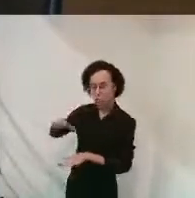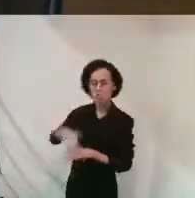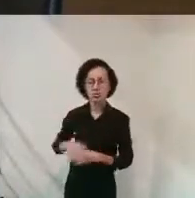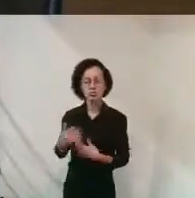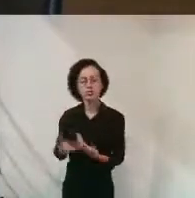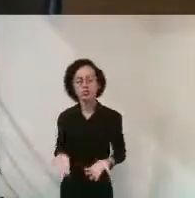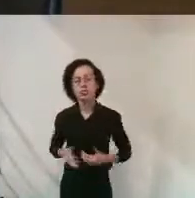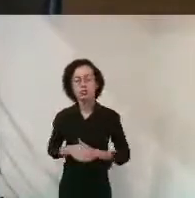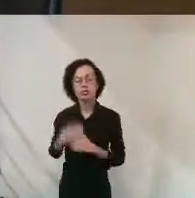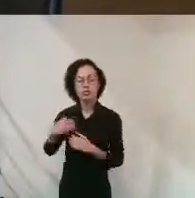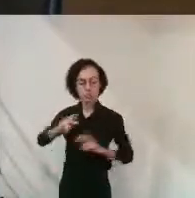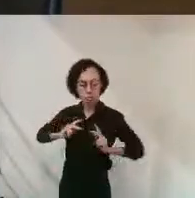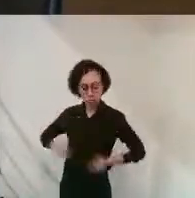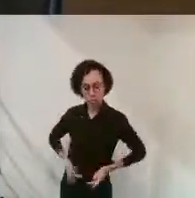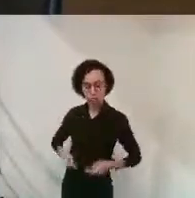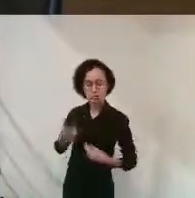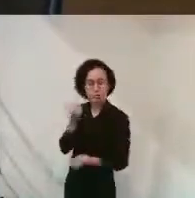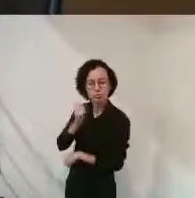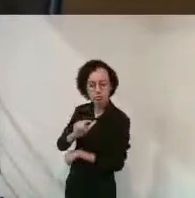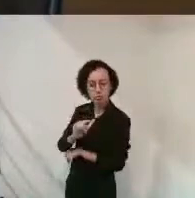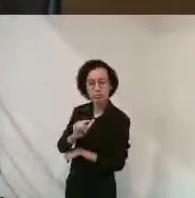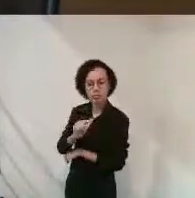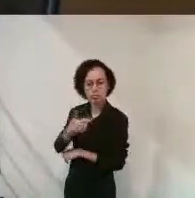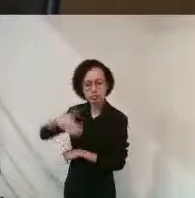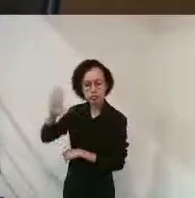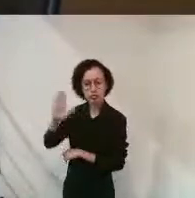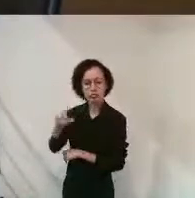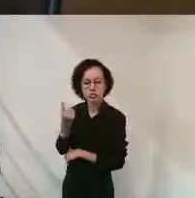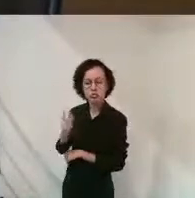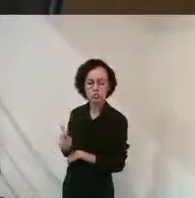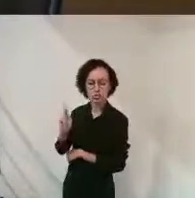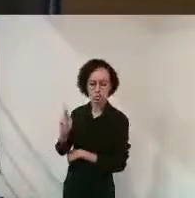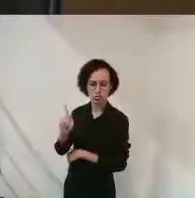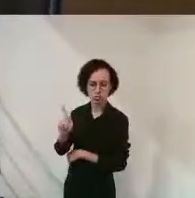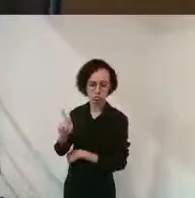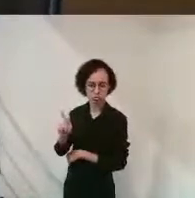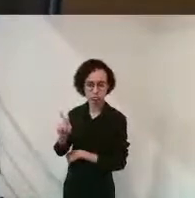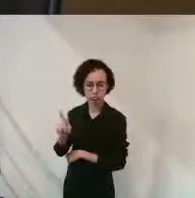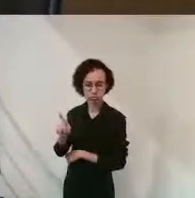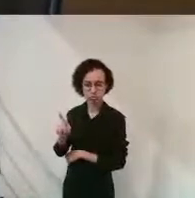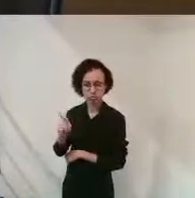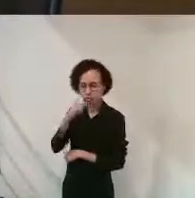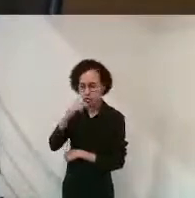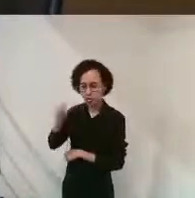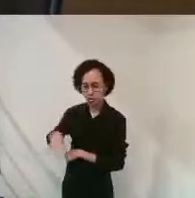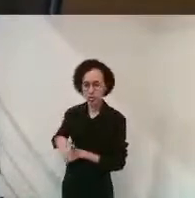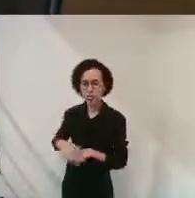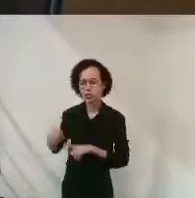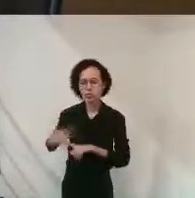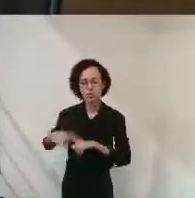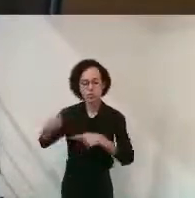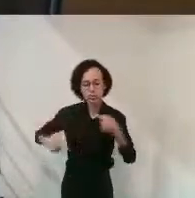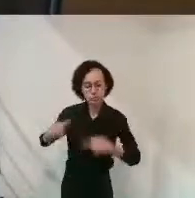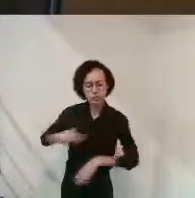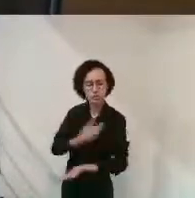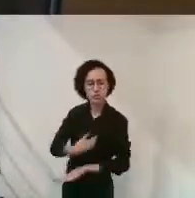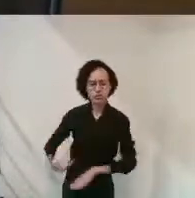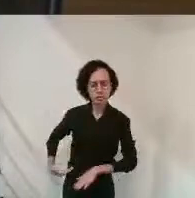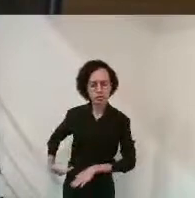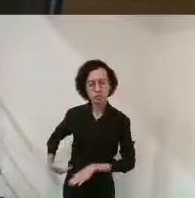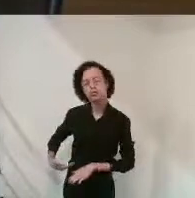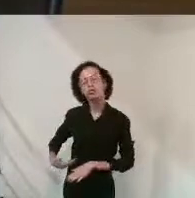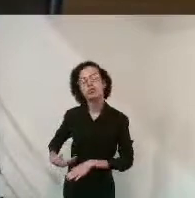ele consegue gerir mais de 1 quilo de resíduo. Então, por que a Política Nacional de Resíduos